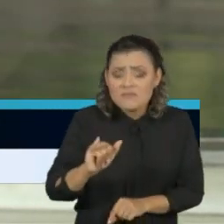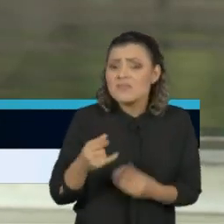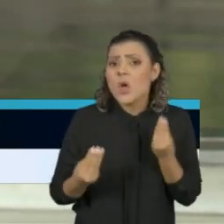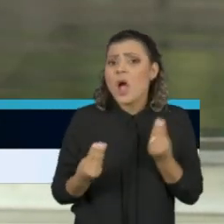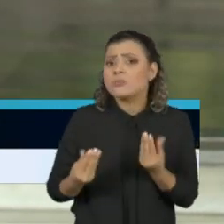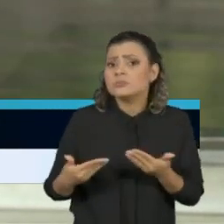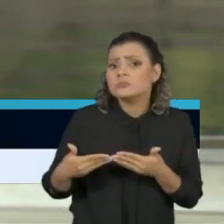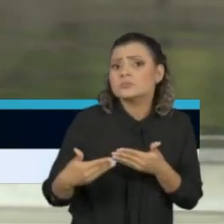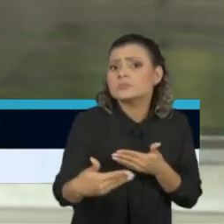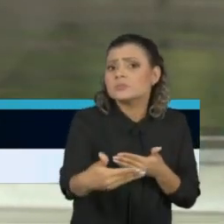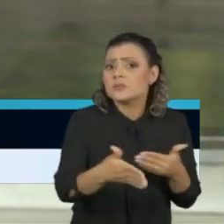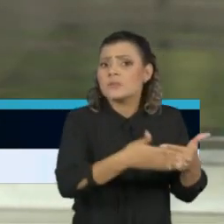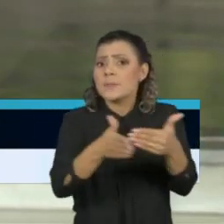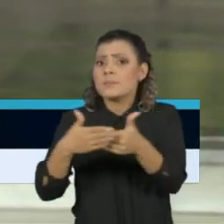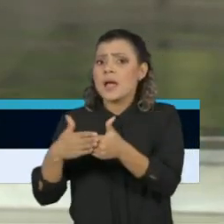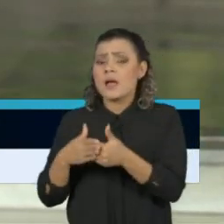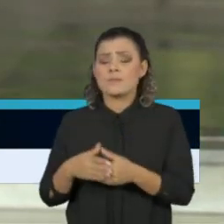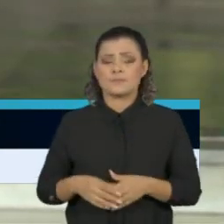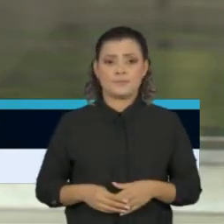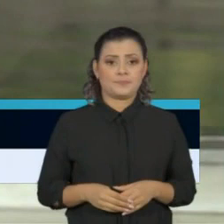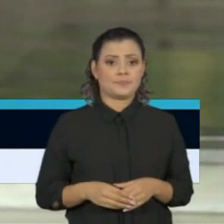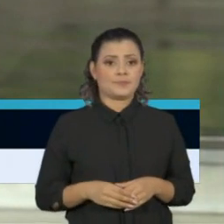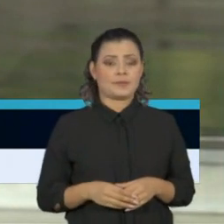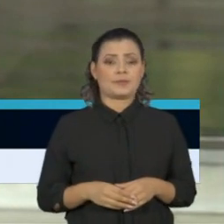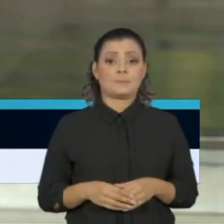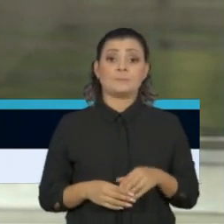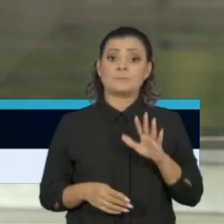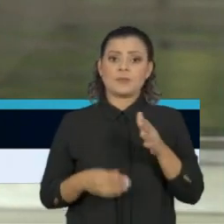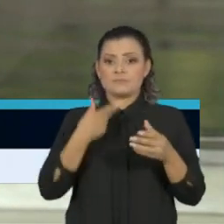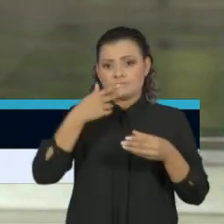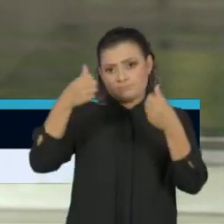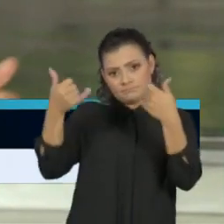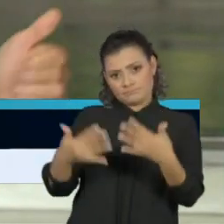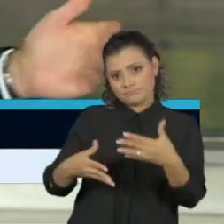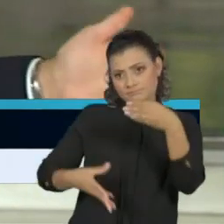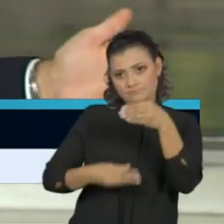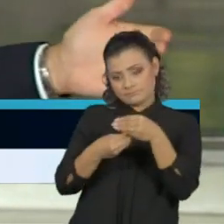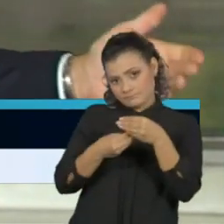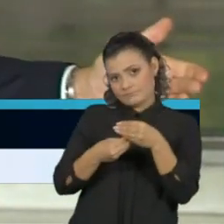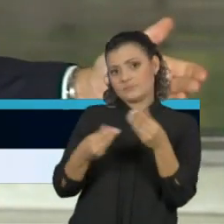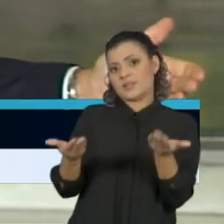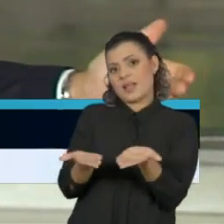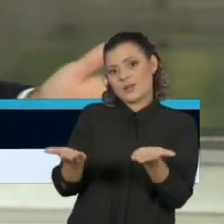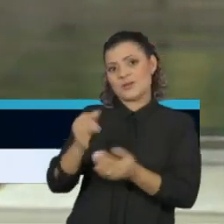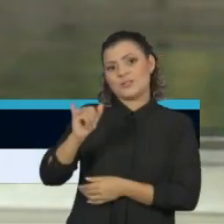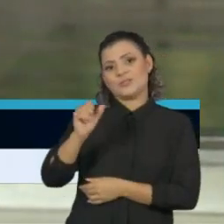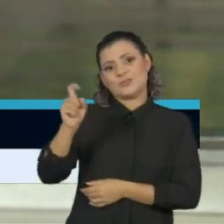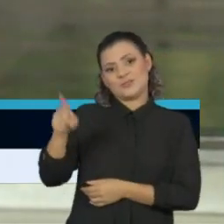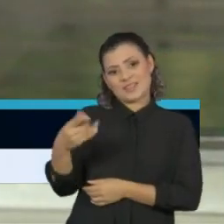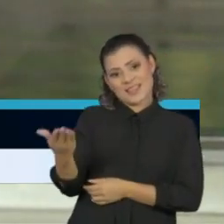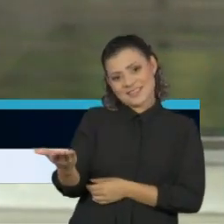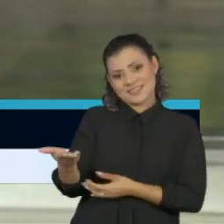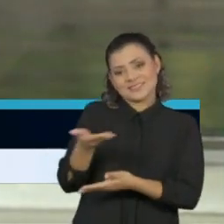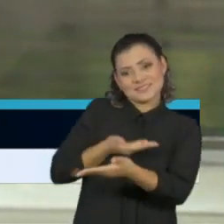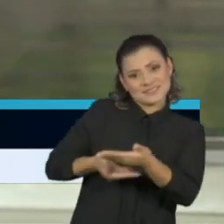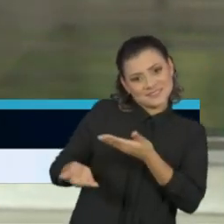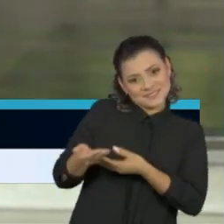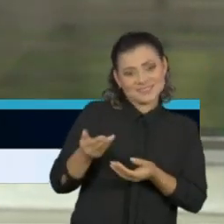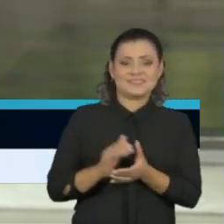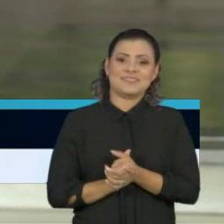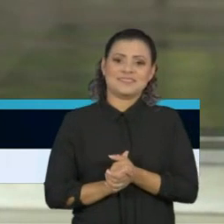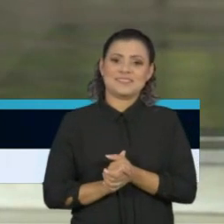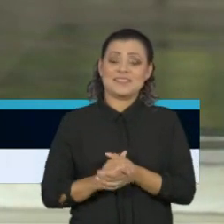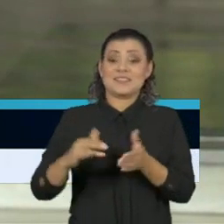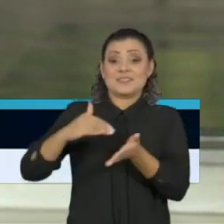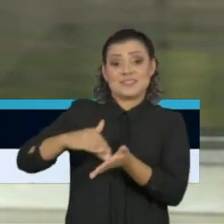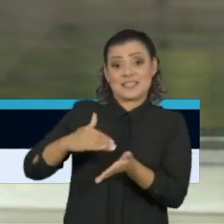acontecer? Eu vou dividir, Arthur, a resposta. Aliás, vou compartilhar, tomar a liberdade de compartilhar com o